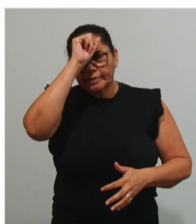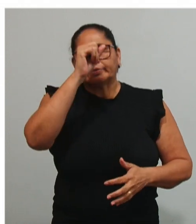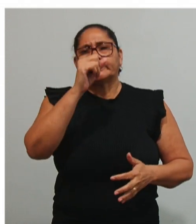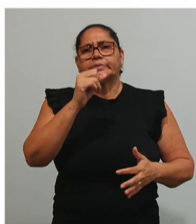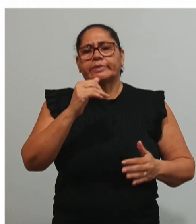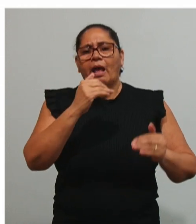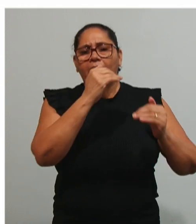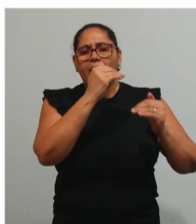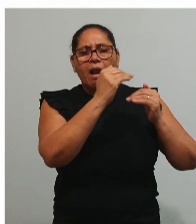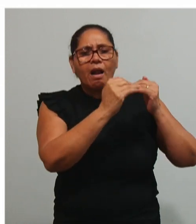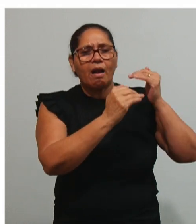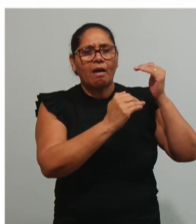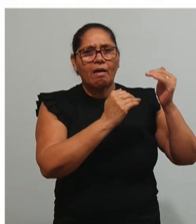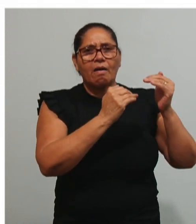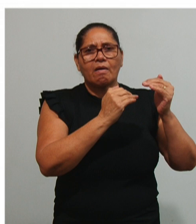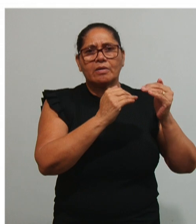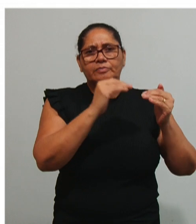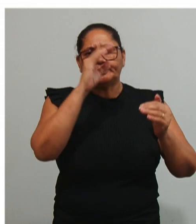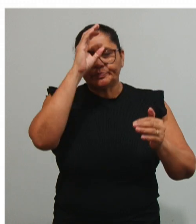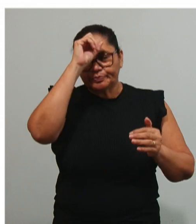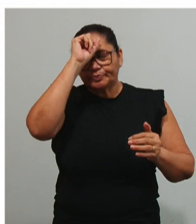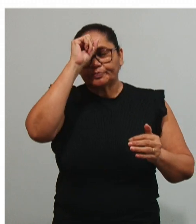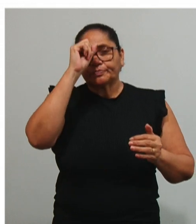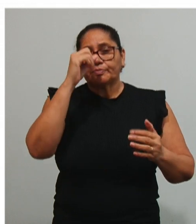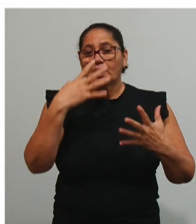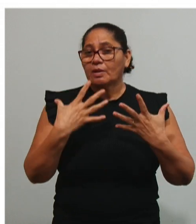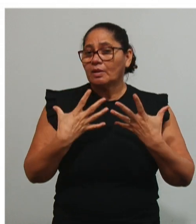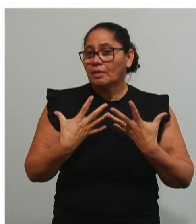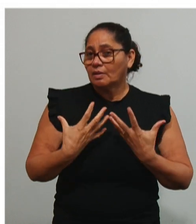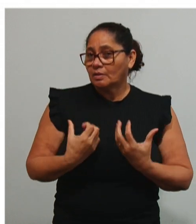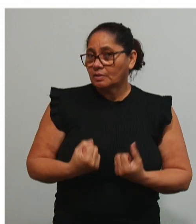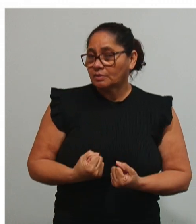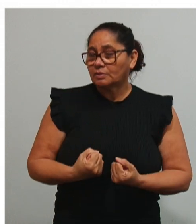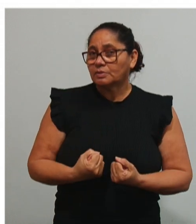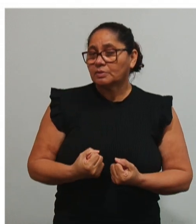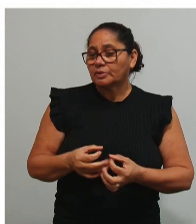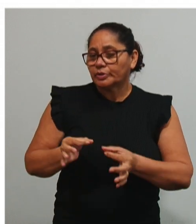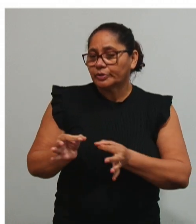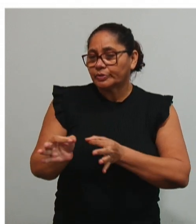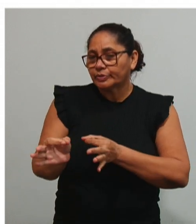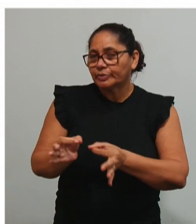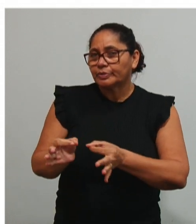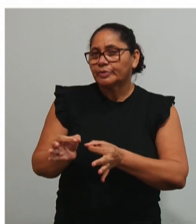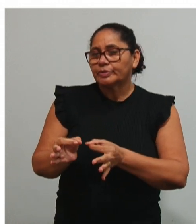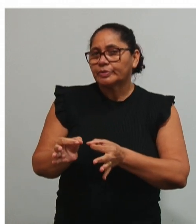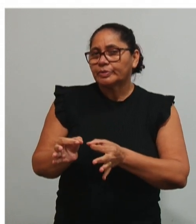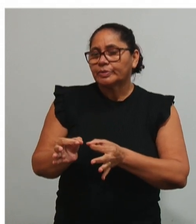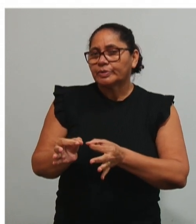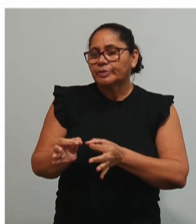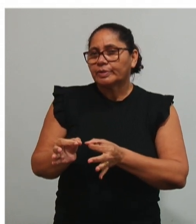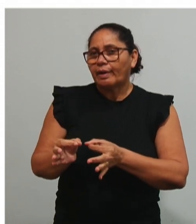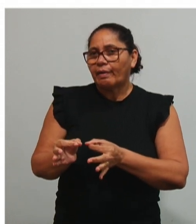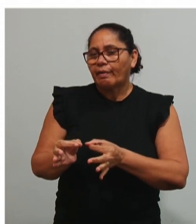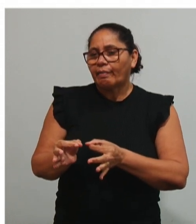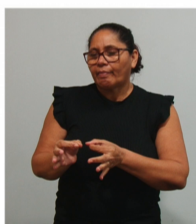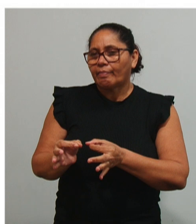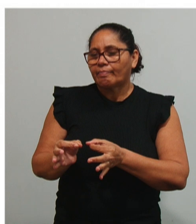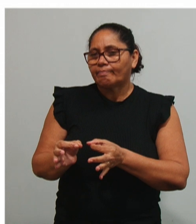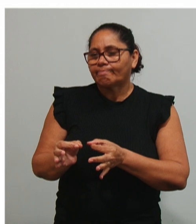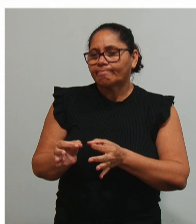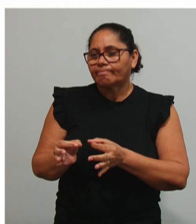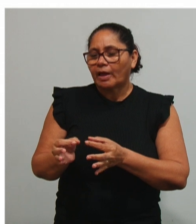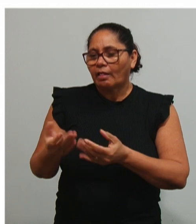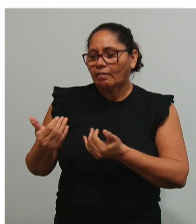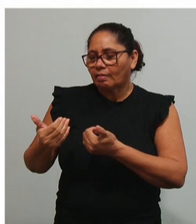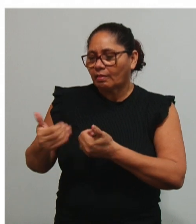processo. Esse aprendizado, ele permite a organização abrir mão de determinadas